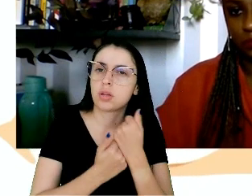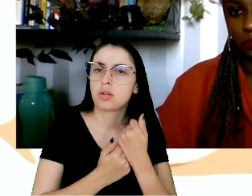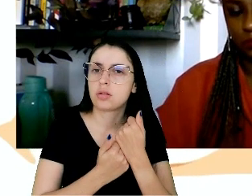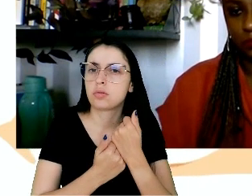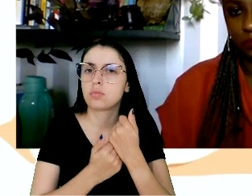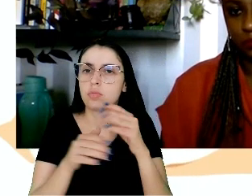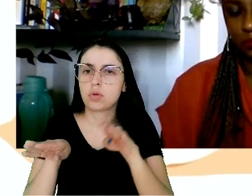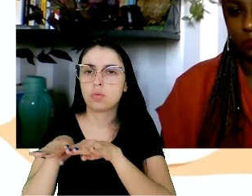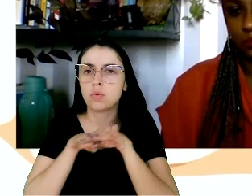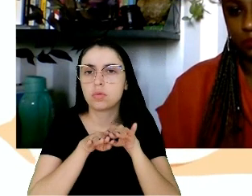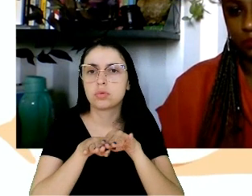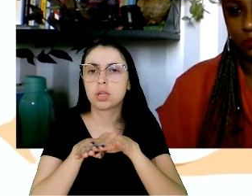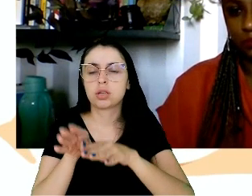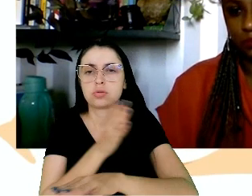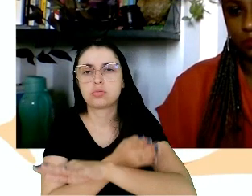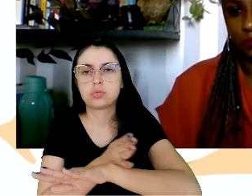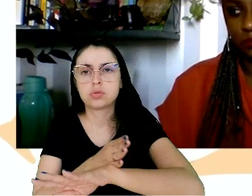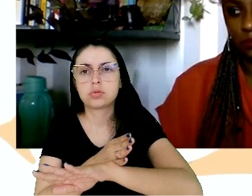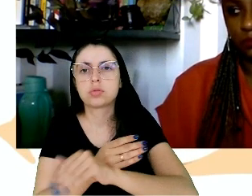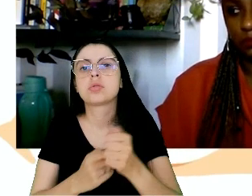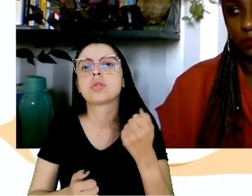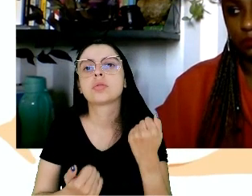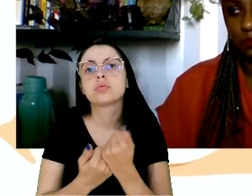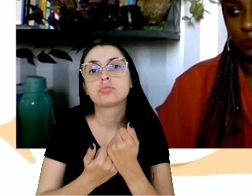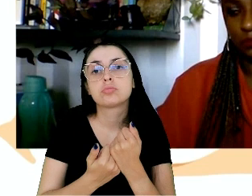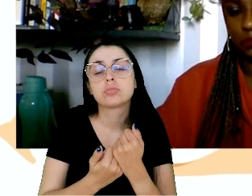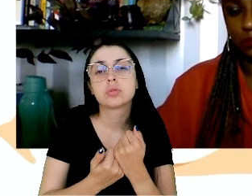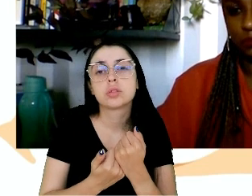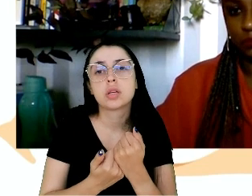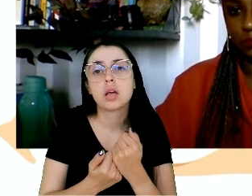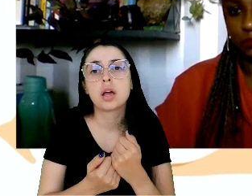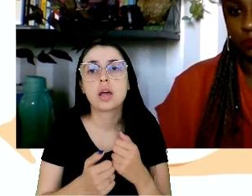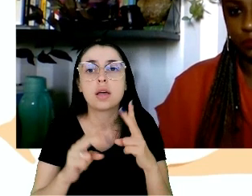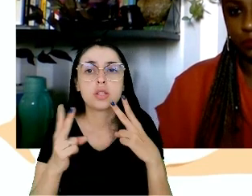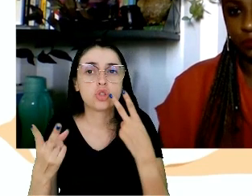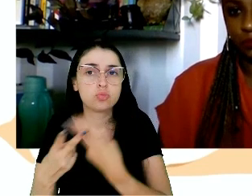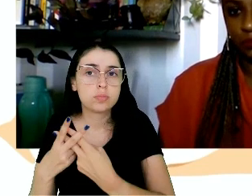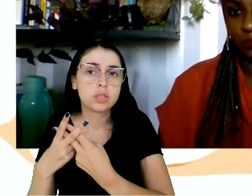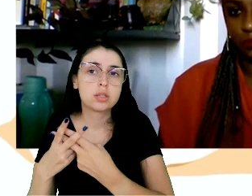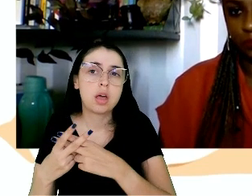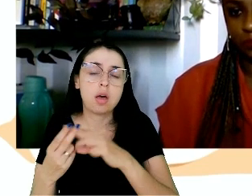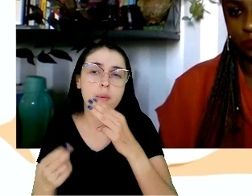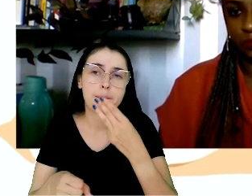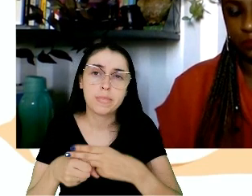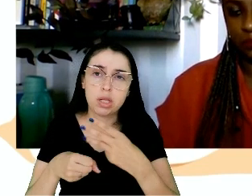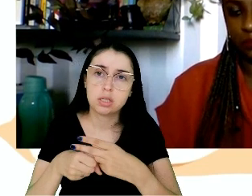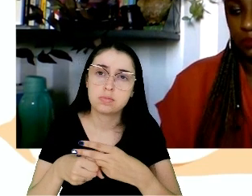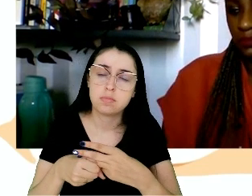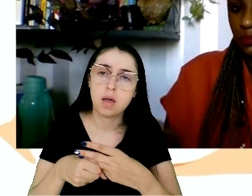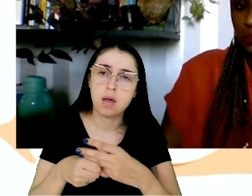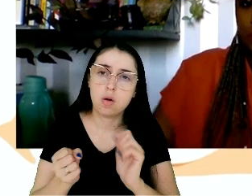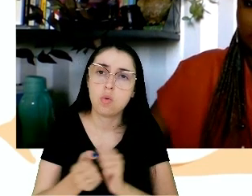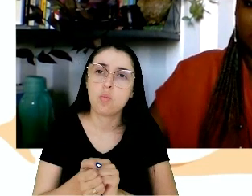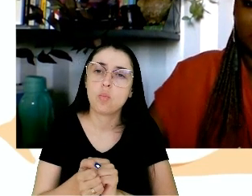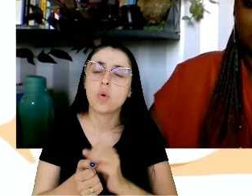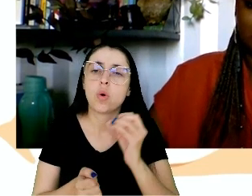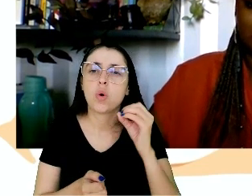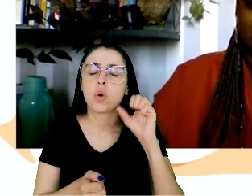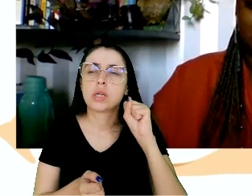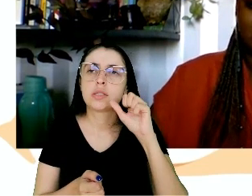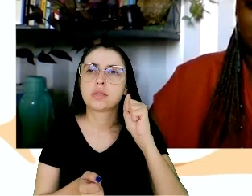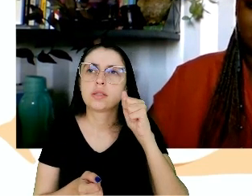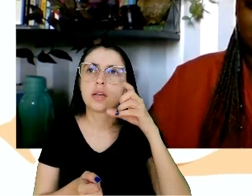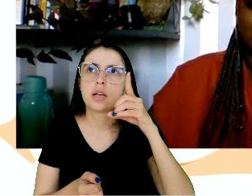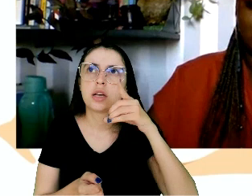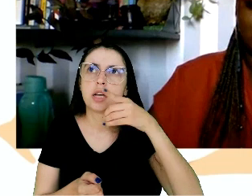em Osasco e conselheira do Conselho Penitenciário Municipal de Osasco. Doutora Lázara, é uma